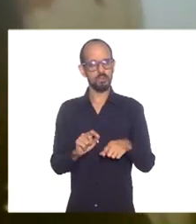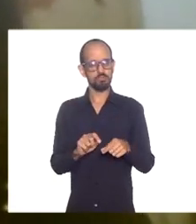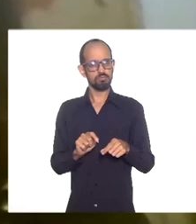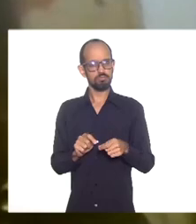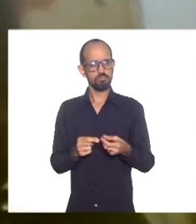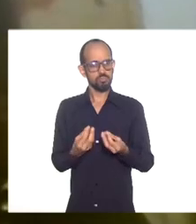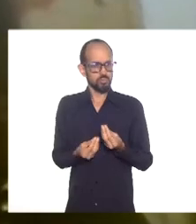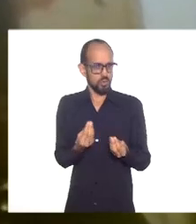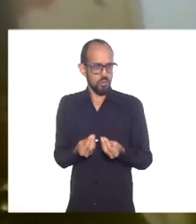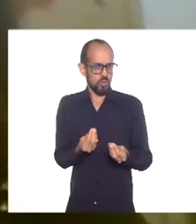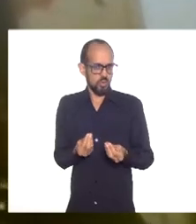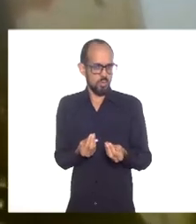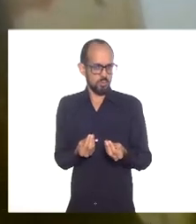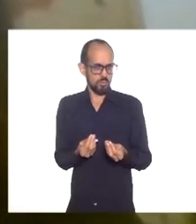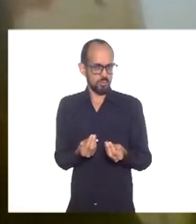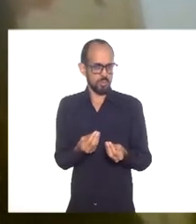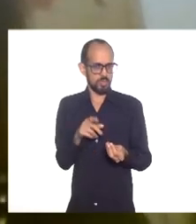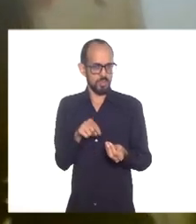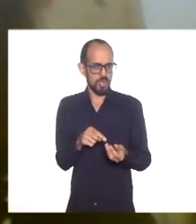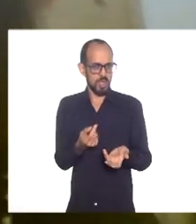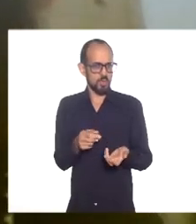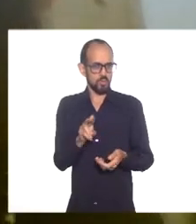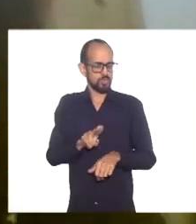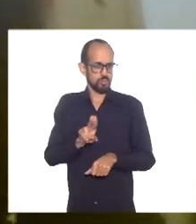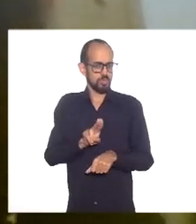e premissas utilizadas. Né?